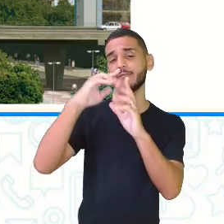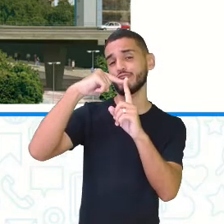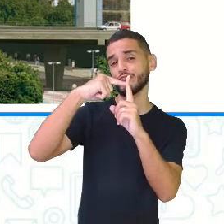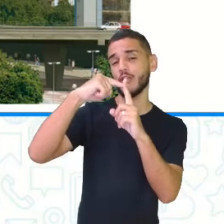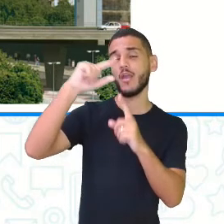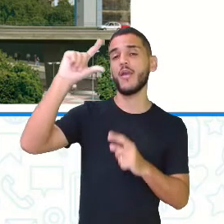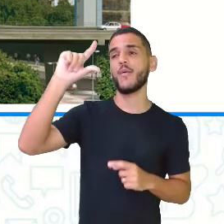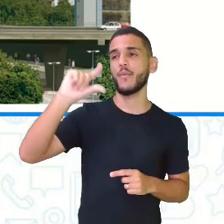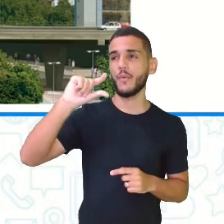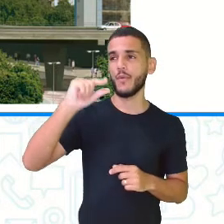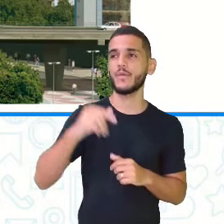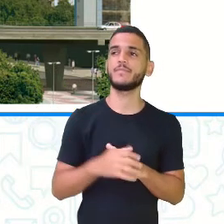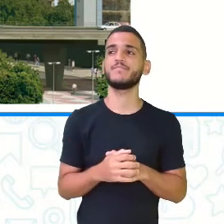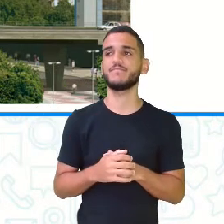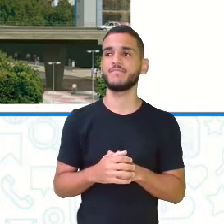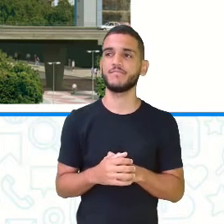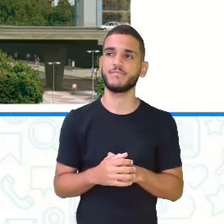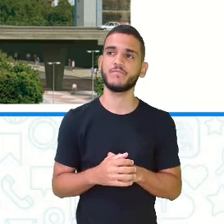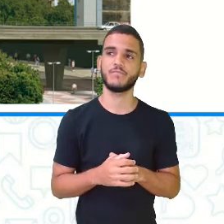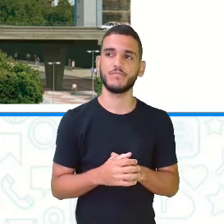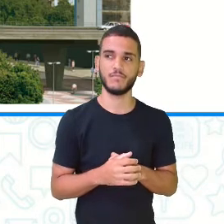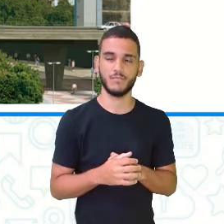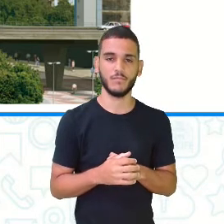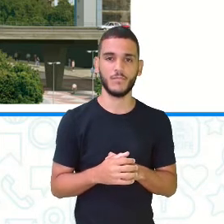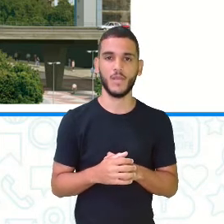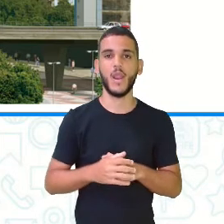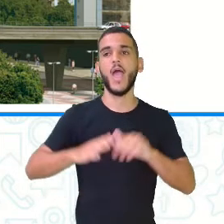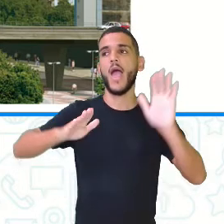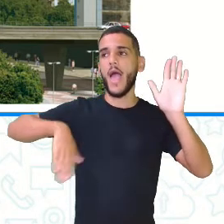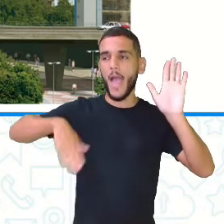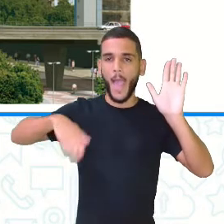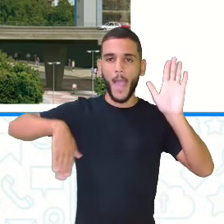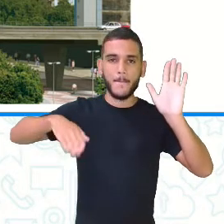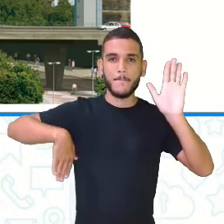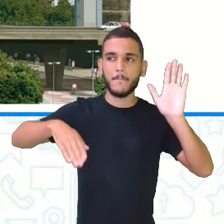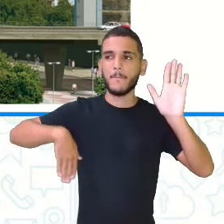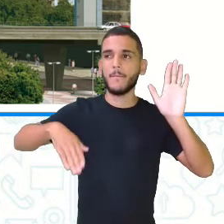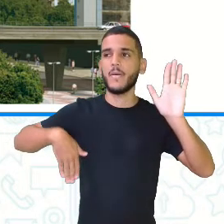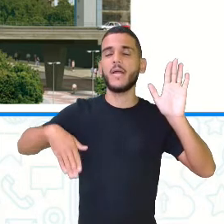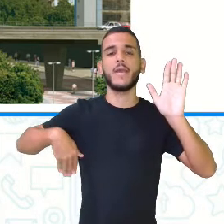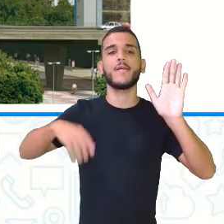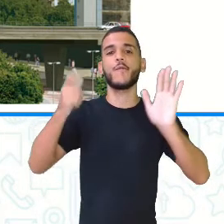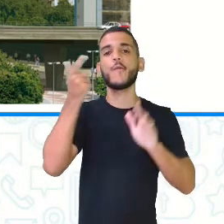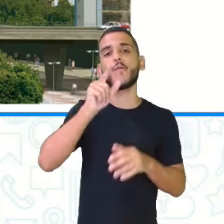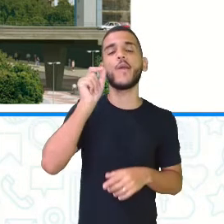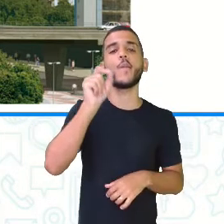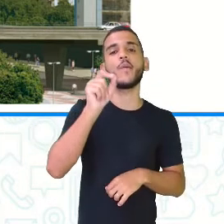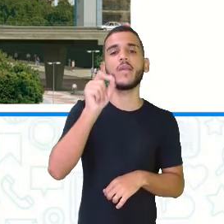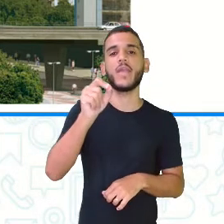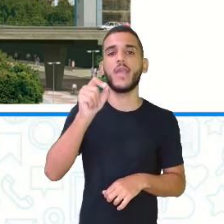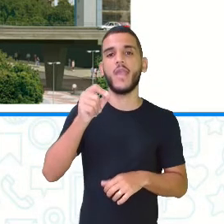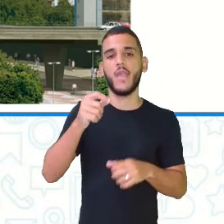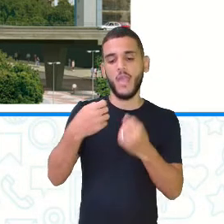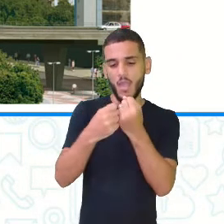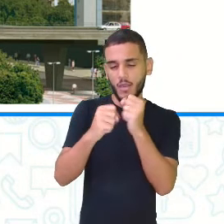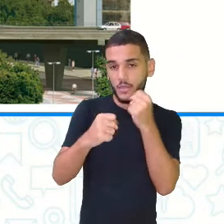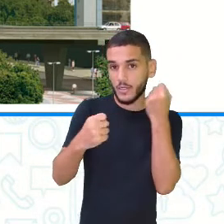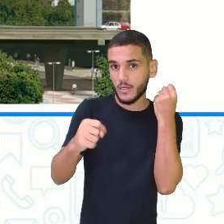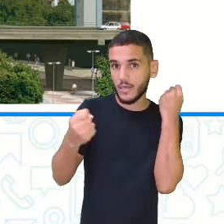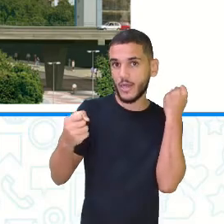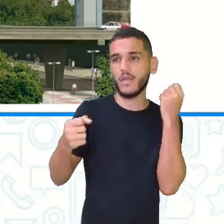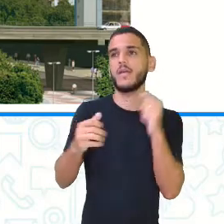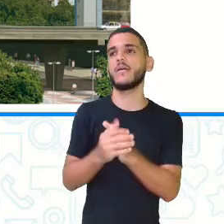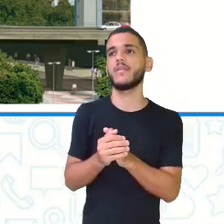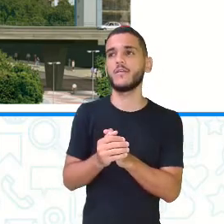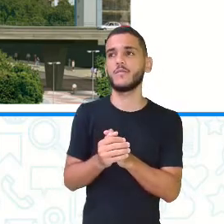foi evoluindo, essa praia foi evoluindo, que aqui a gente só estava conseguindo ver os montes e aquela área verde,